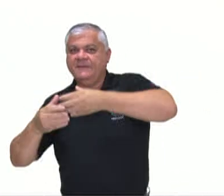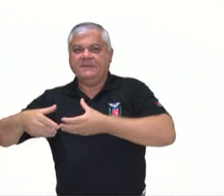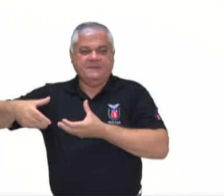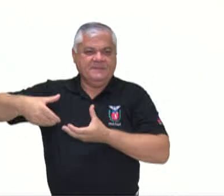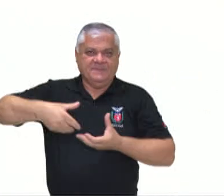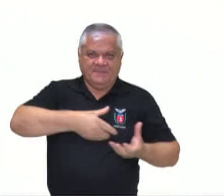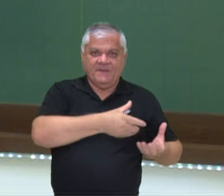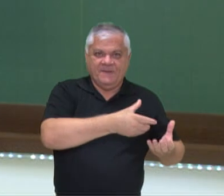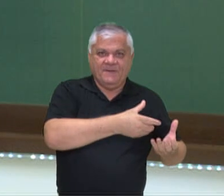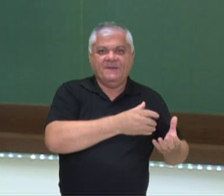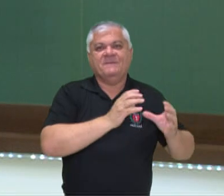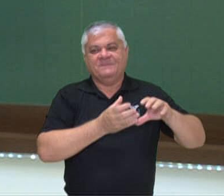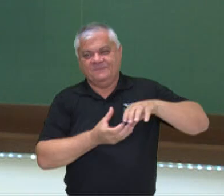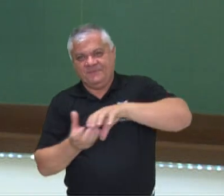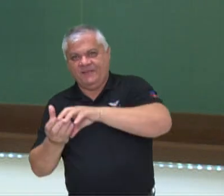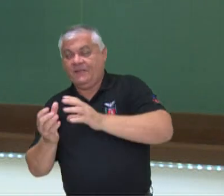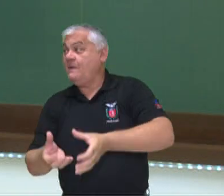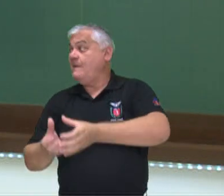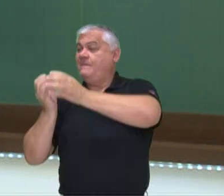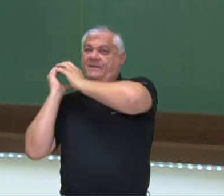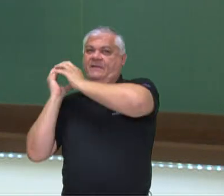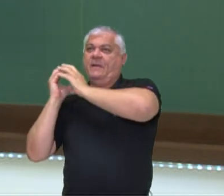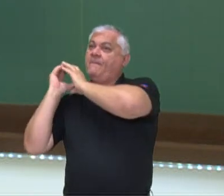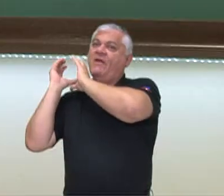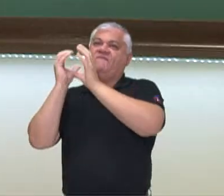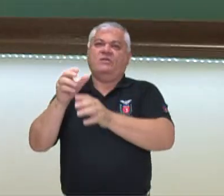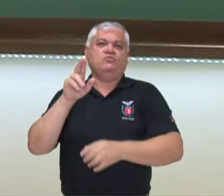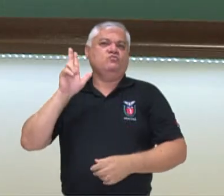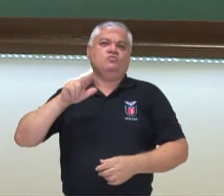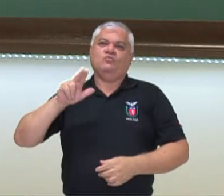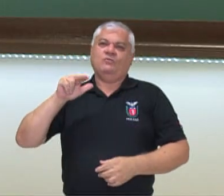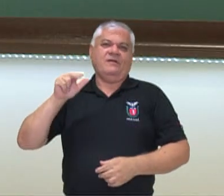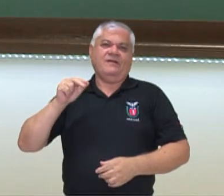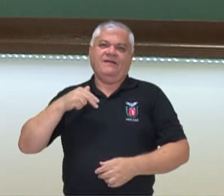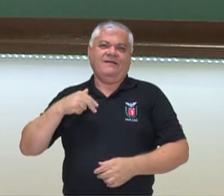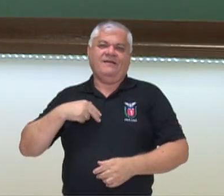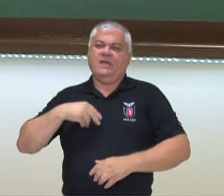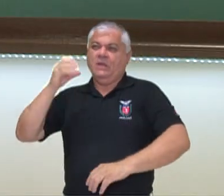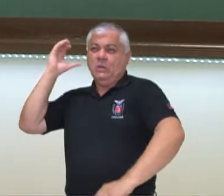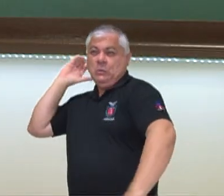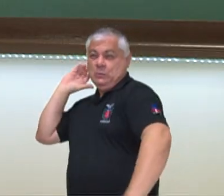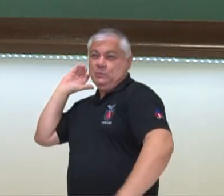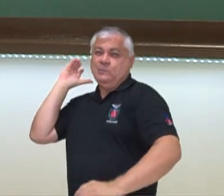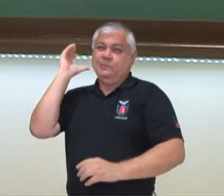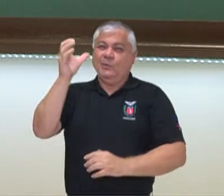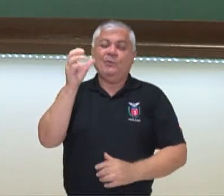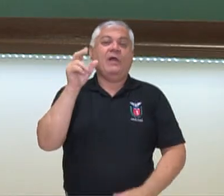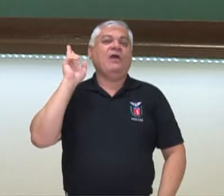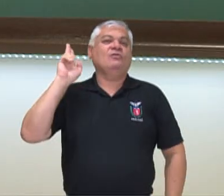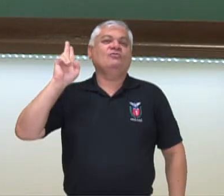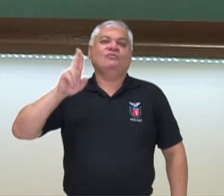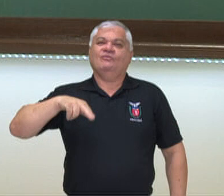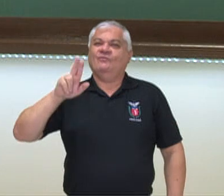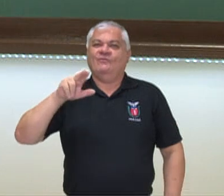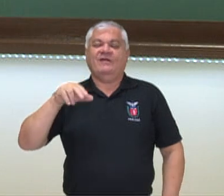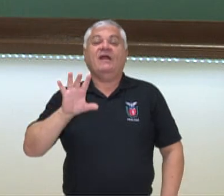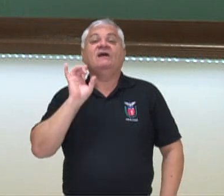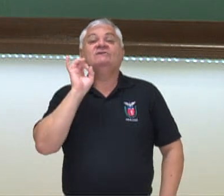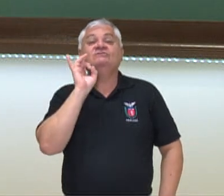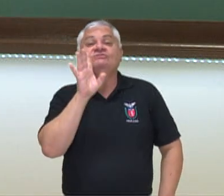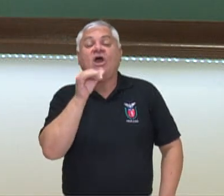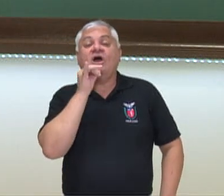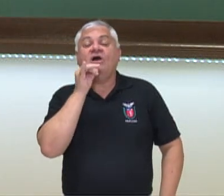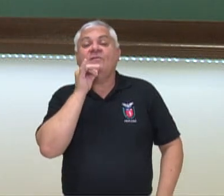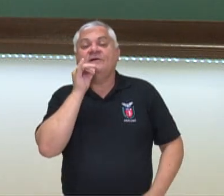o lado ou para trás, nunca no rugby você lança a bola mais para frente,